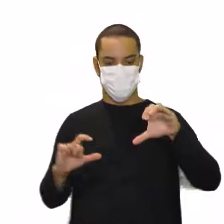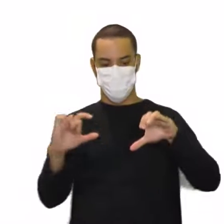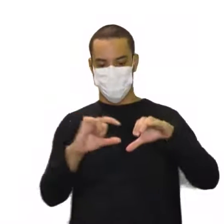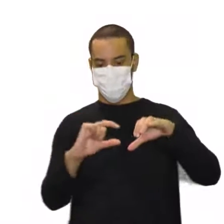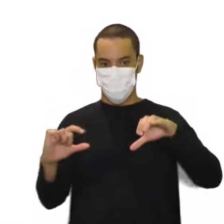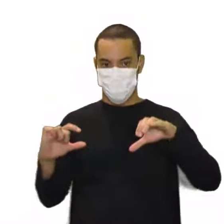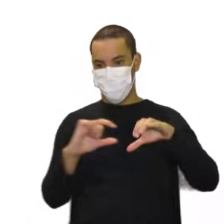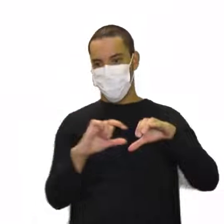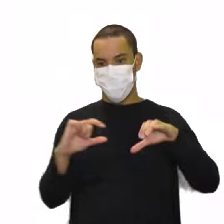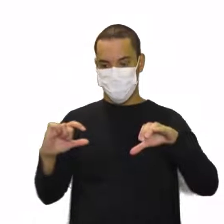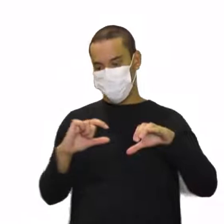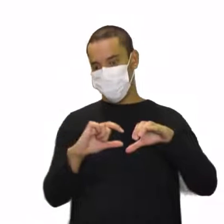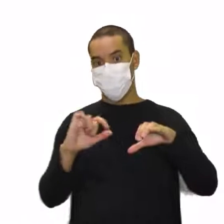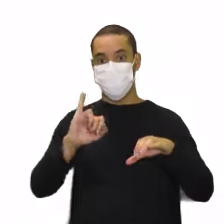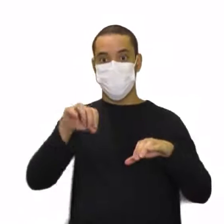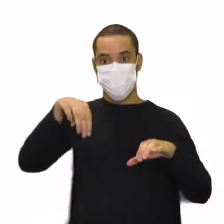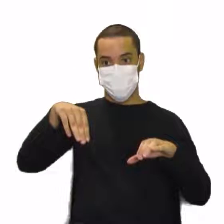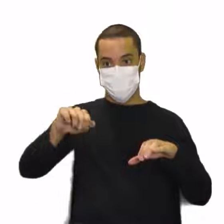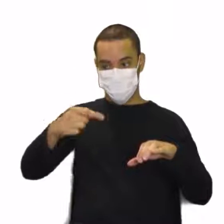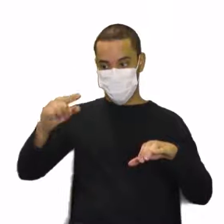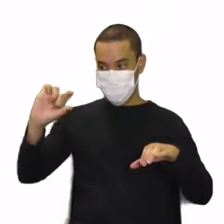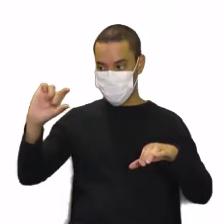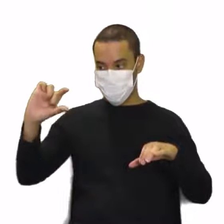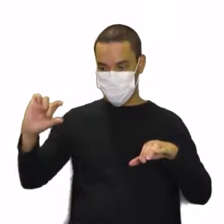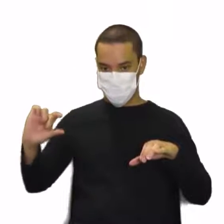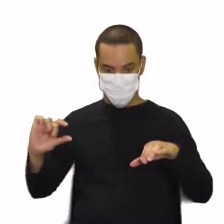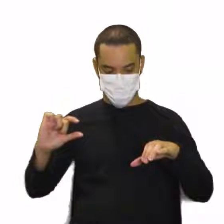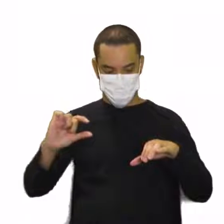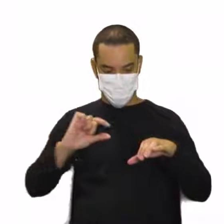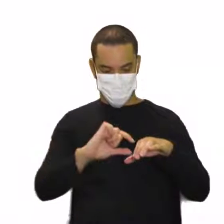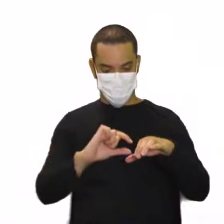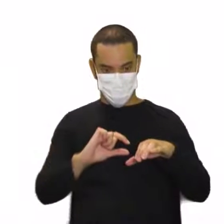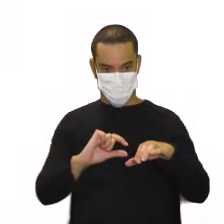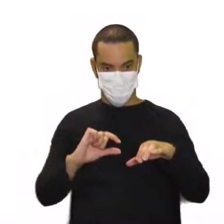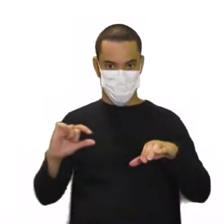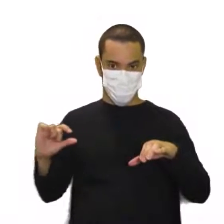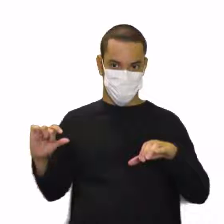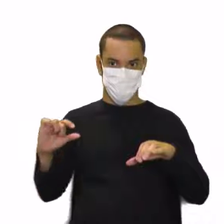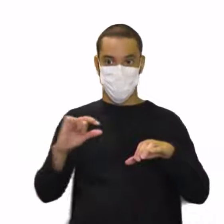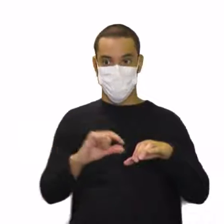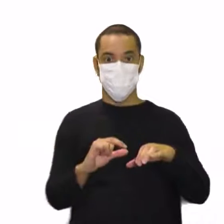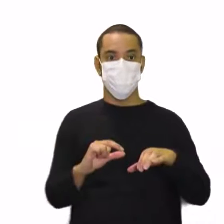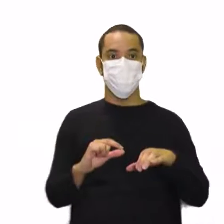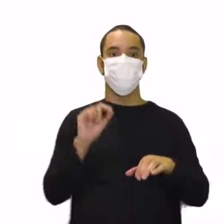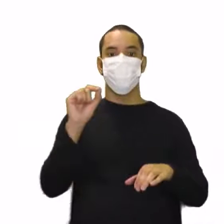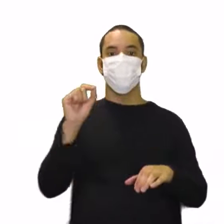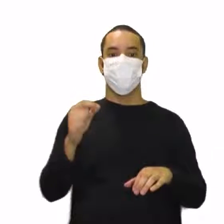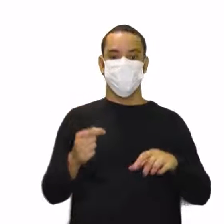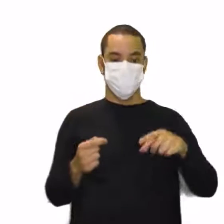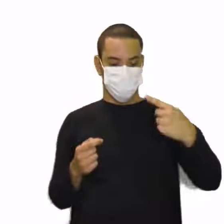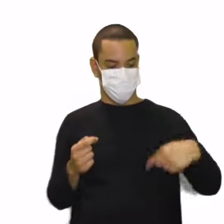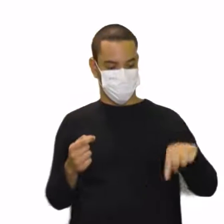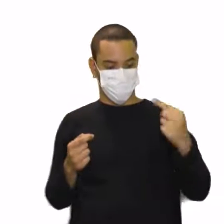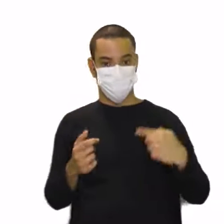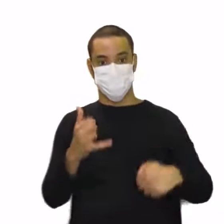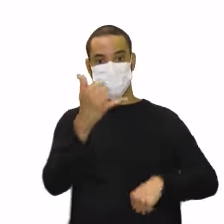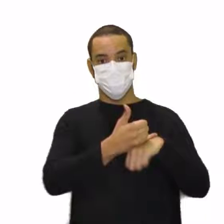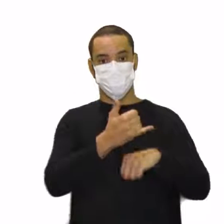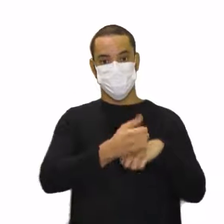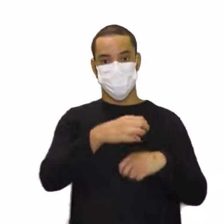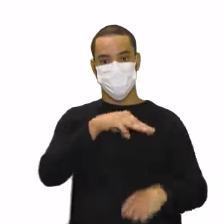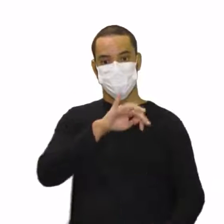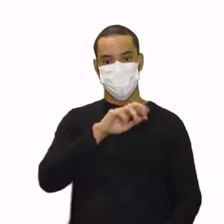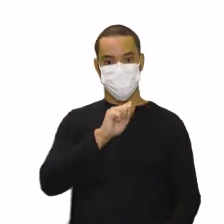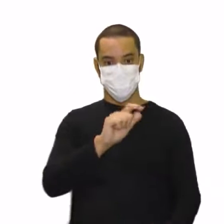situação, indicando aí, vocês olhando para a tela da esquerda para a direita, de um anel metálico fixo em um suporte